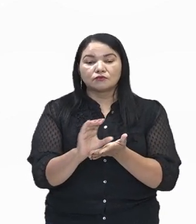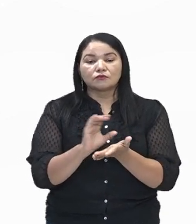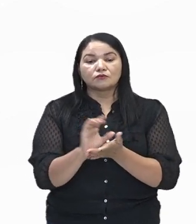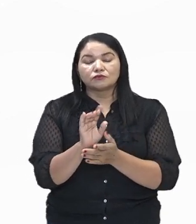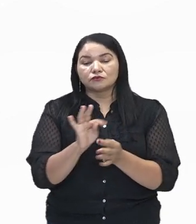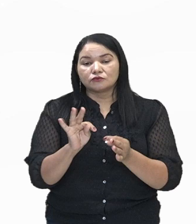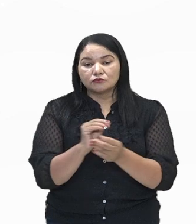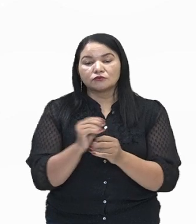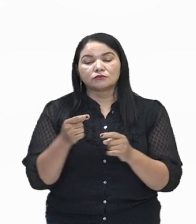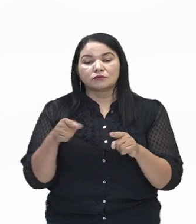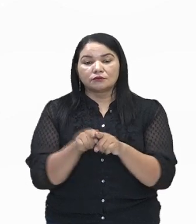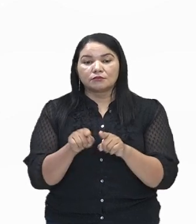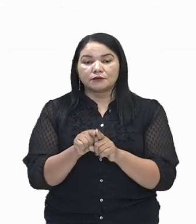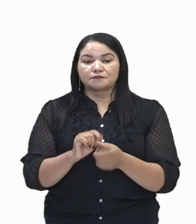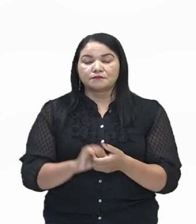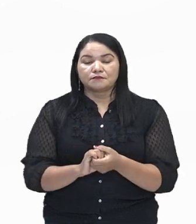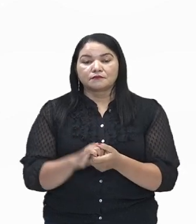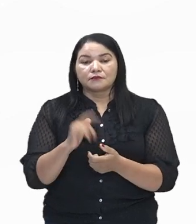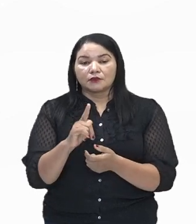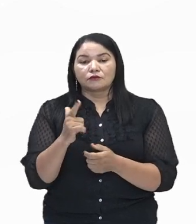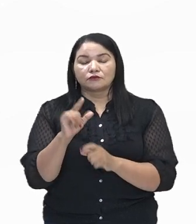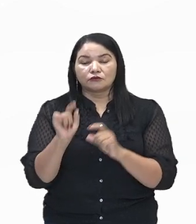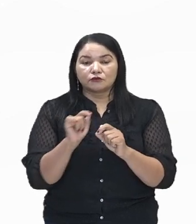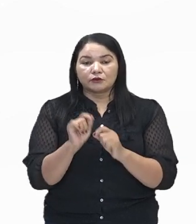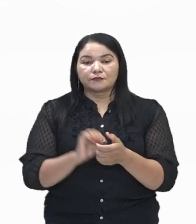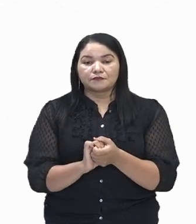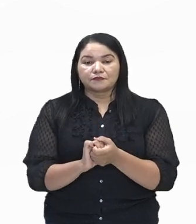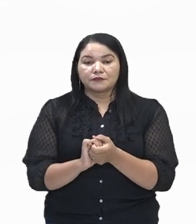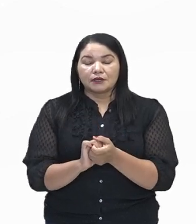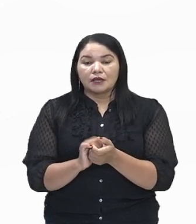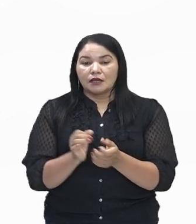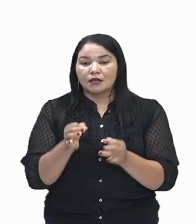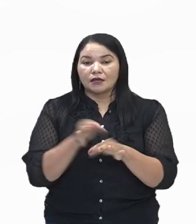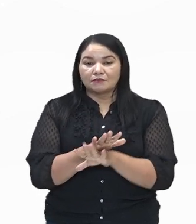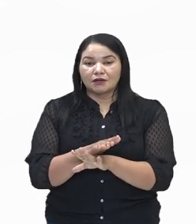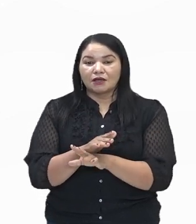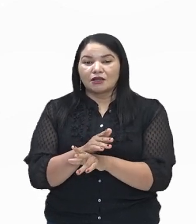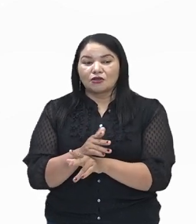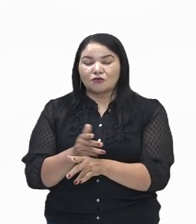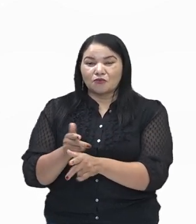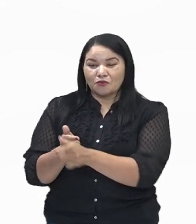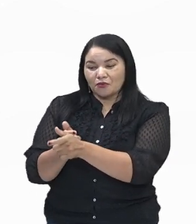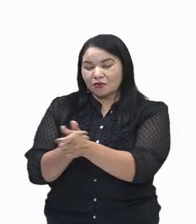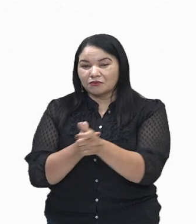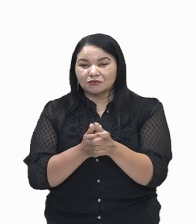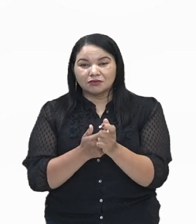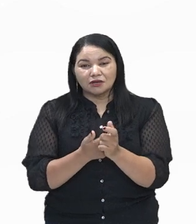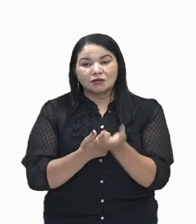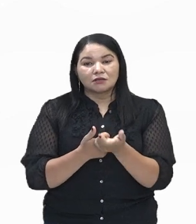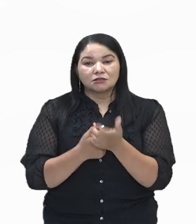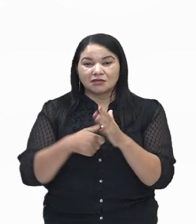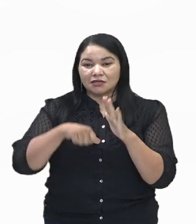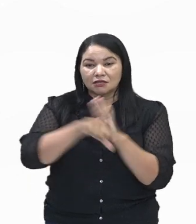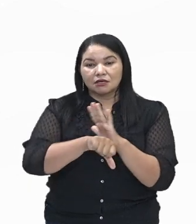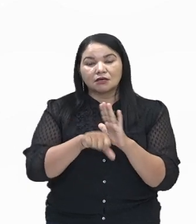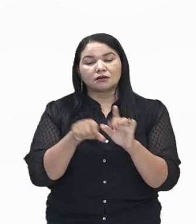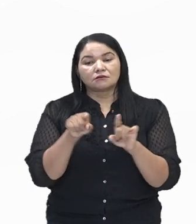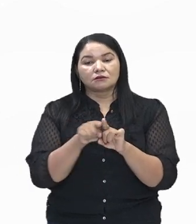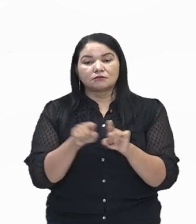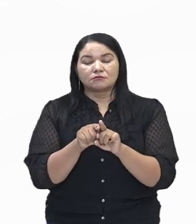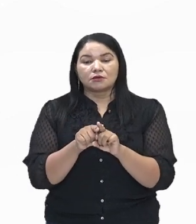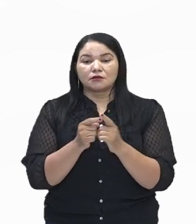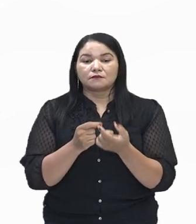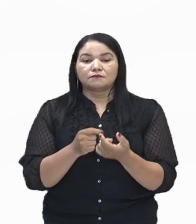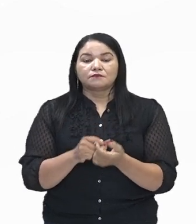O 15.7 nós temos o seguinte: acabar com a caça ilegal e o tráfico de espécies, controlar